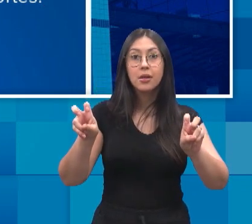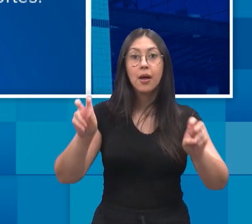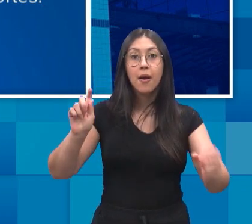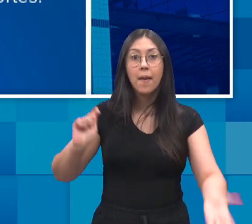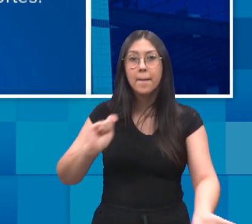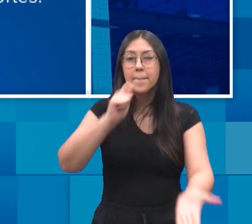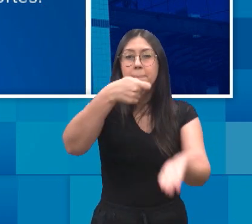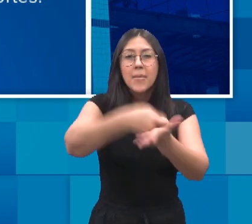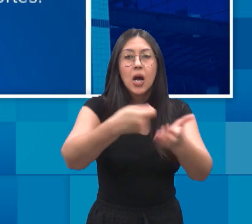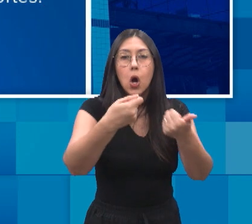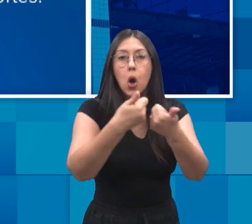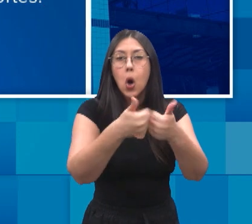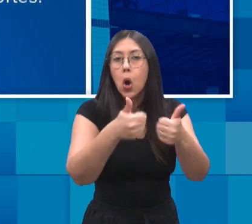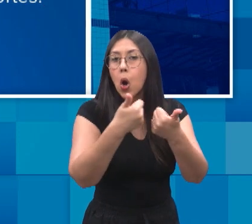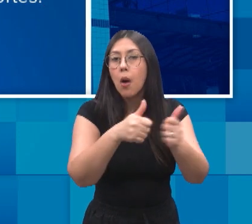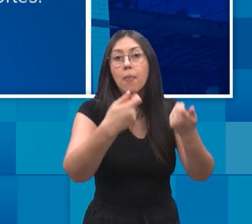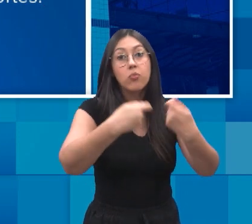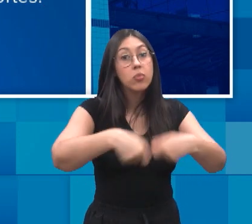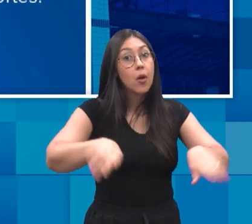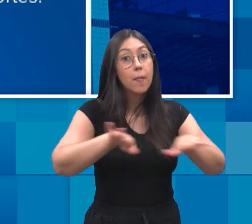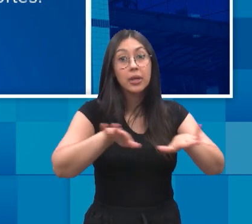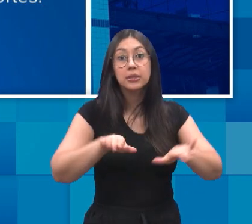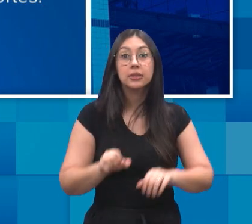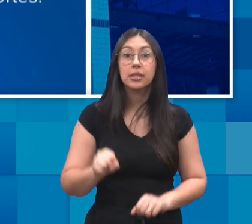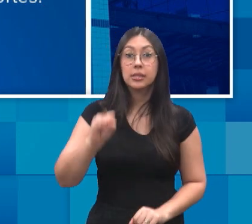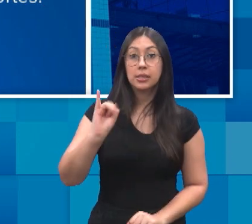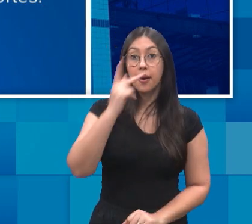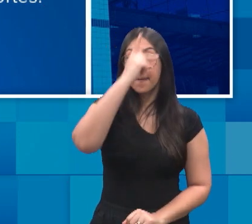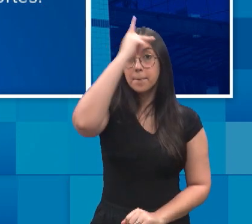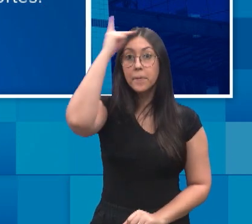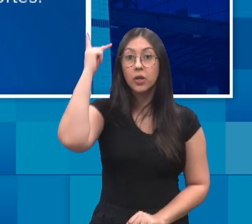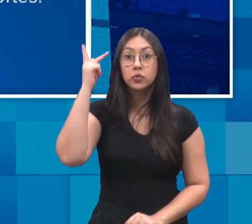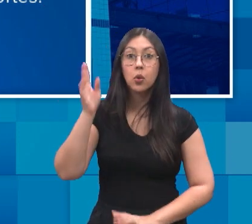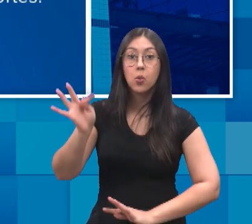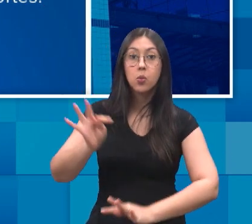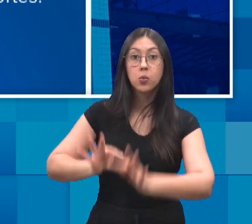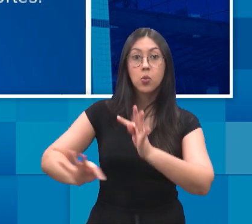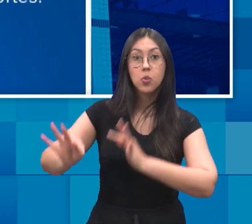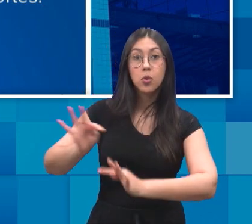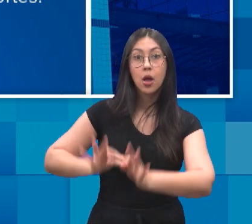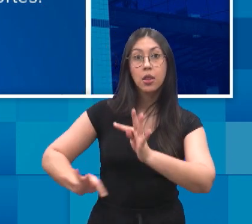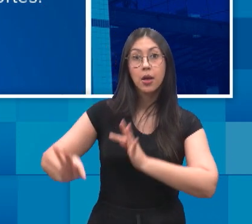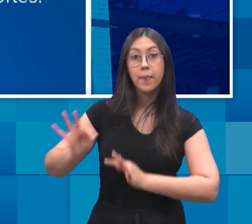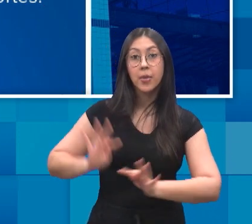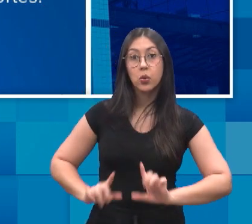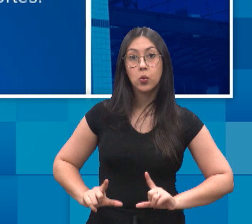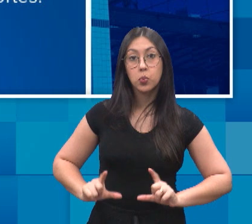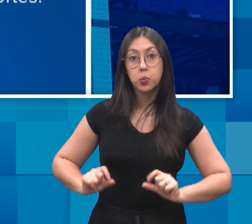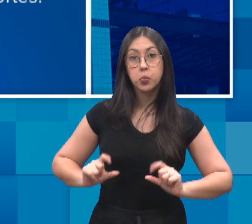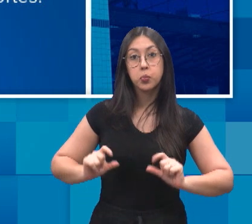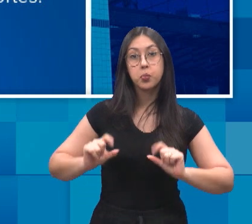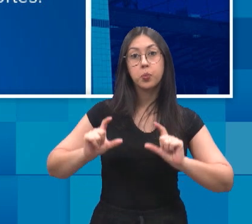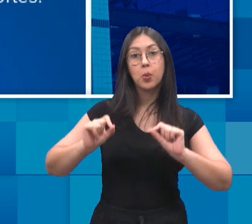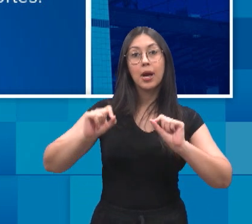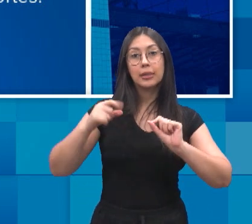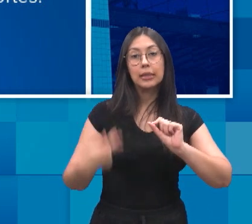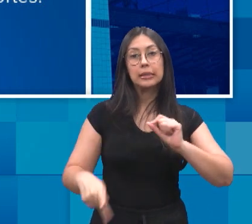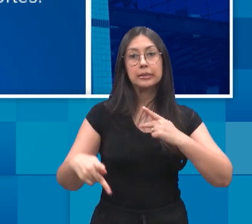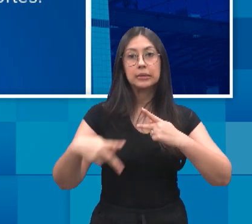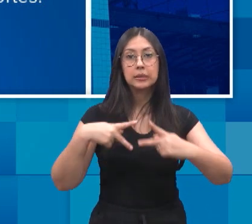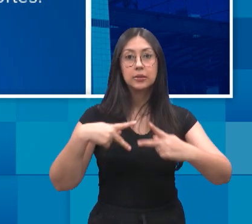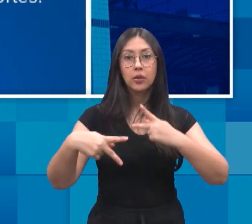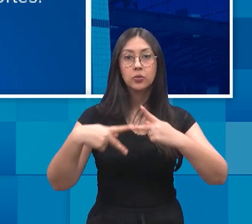isenção do pagamento de passagem no transporte público municipal para os pacientes